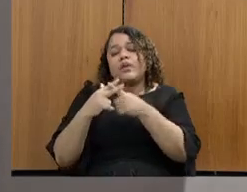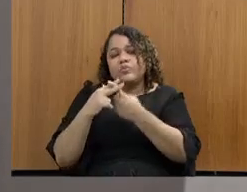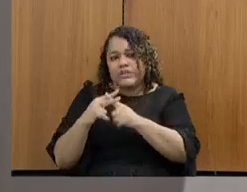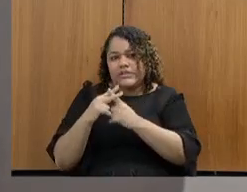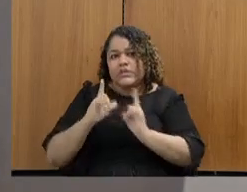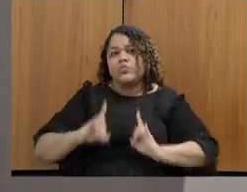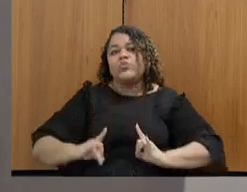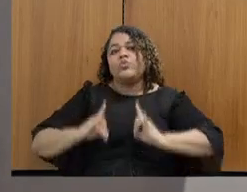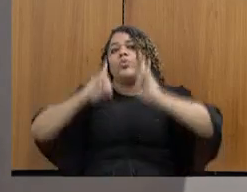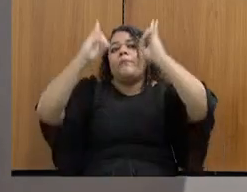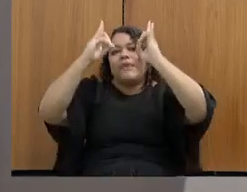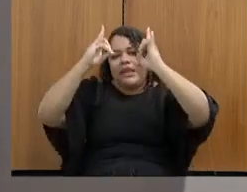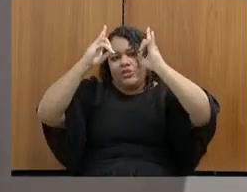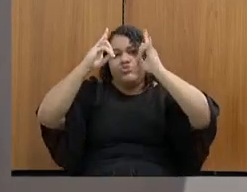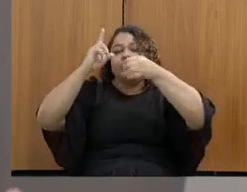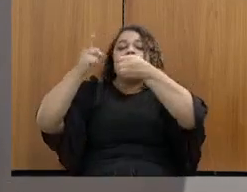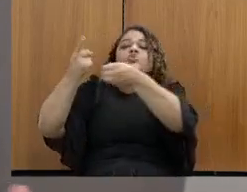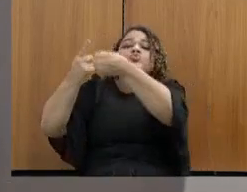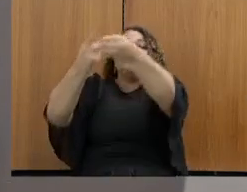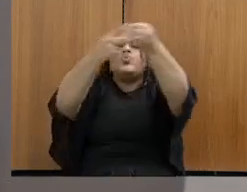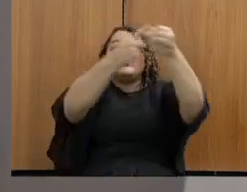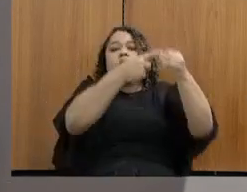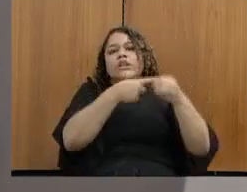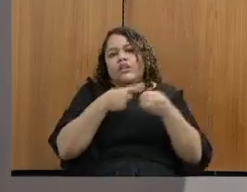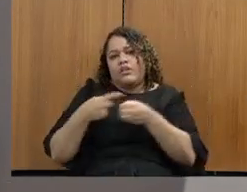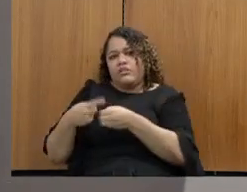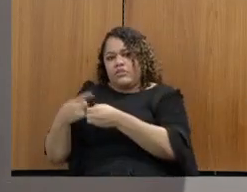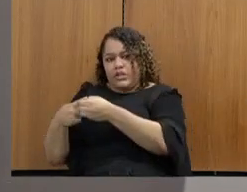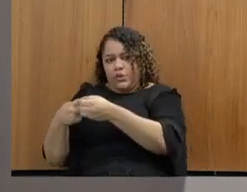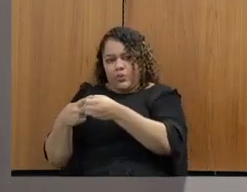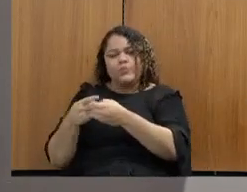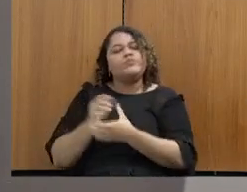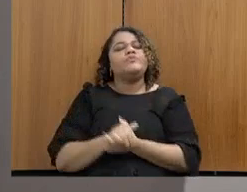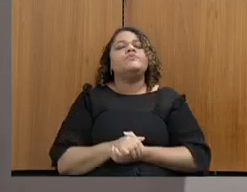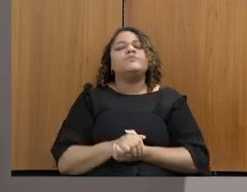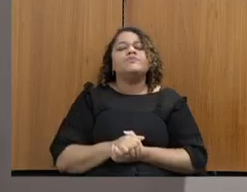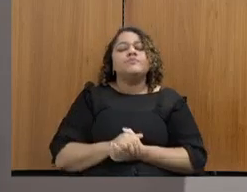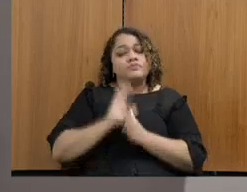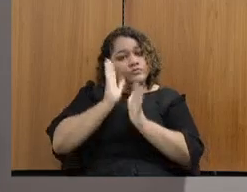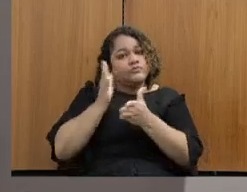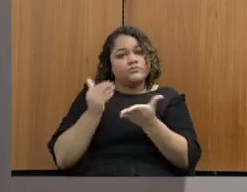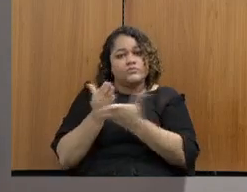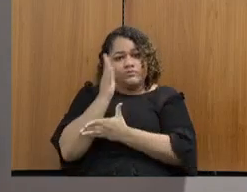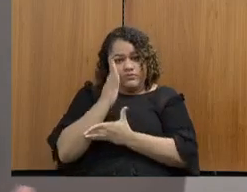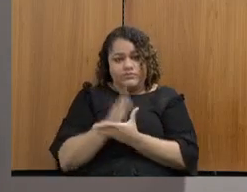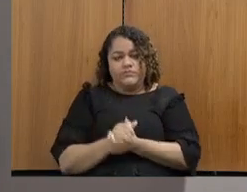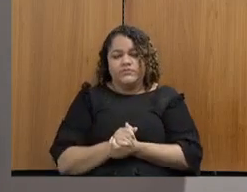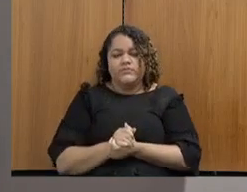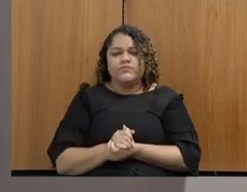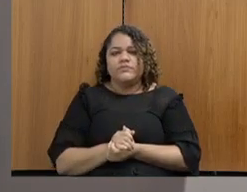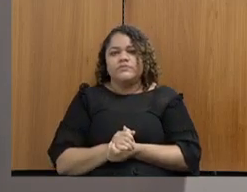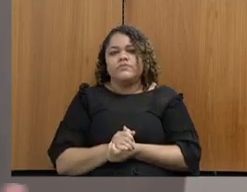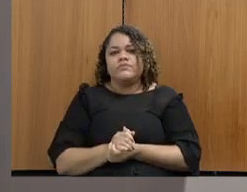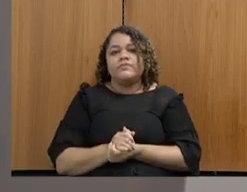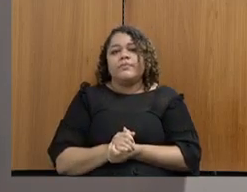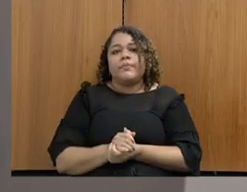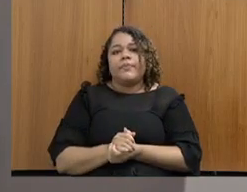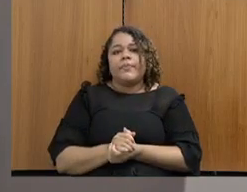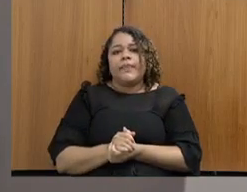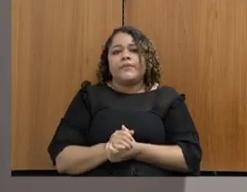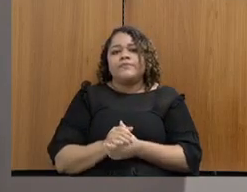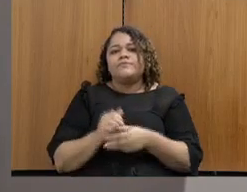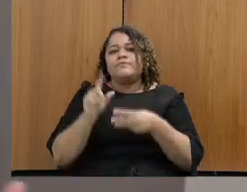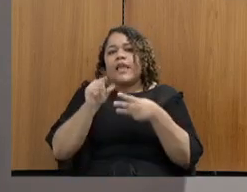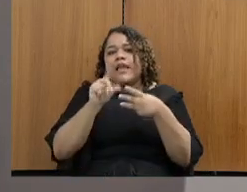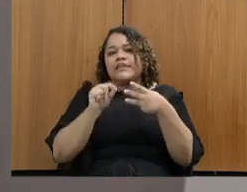interior do Estado né Nós já tivemos a aprovação e né a finalização da licitação já me fazem